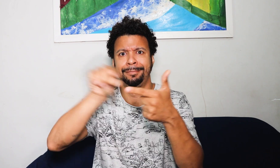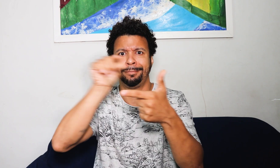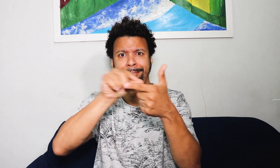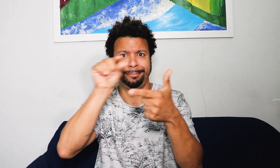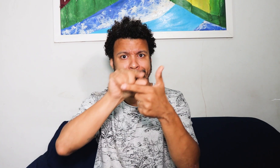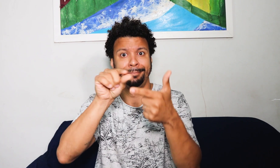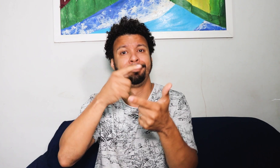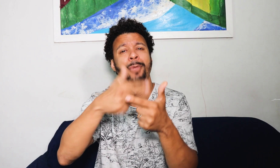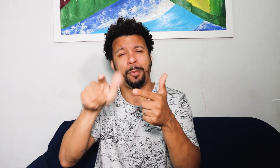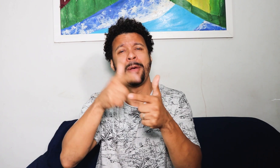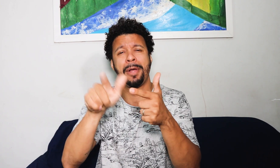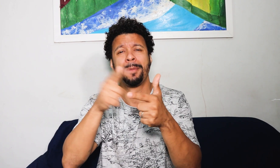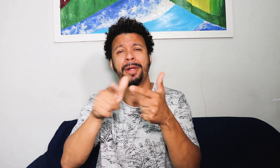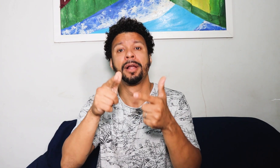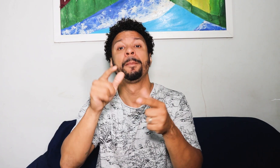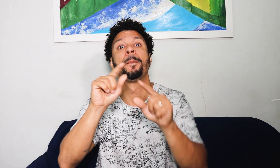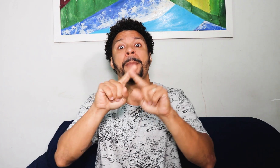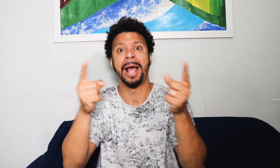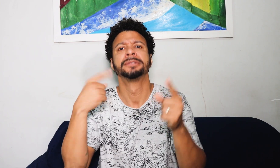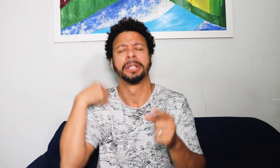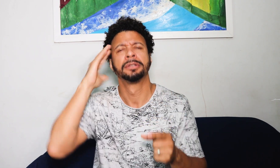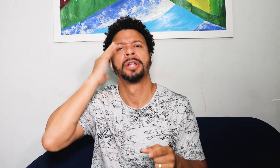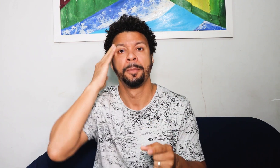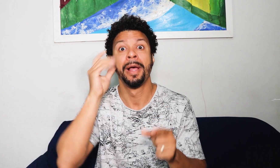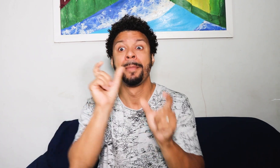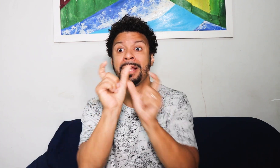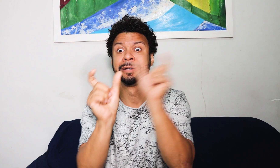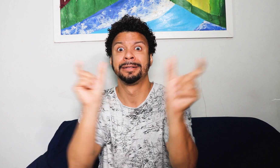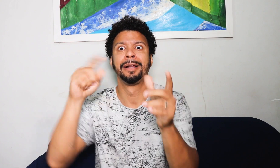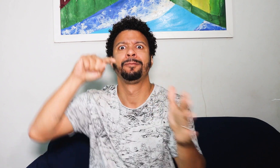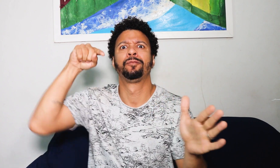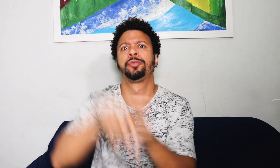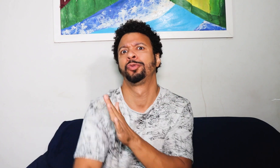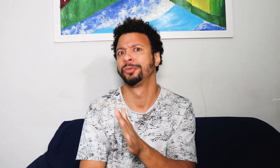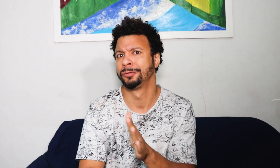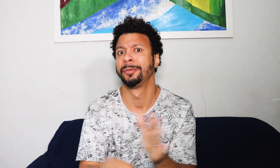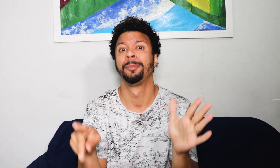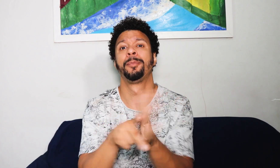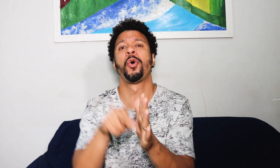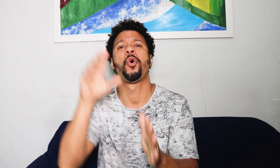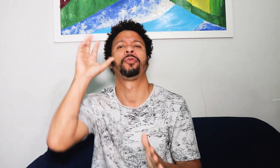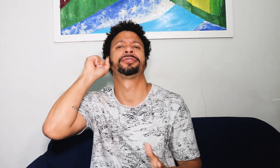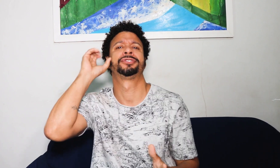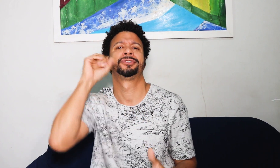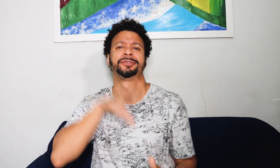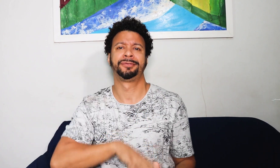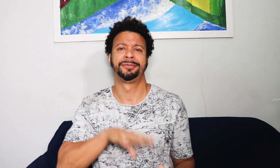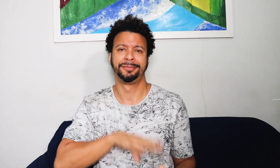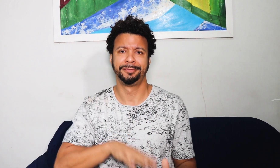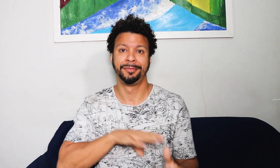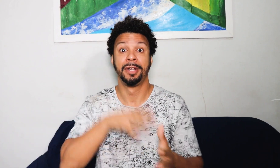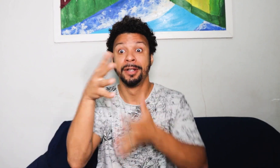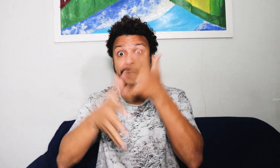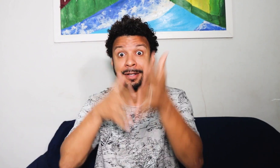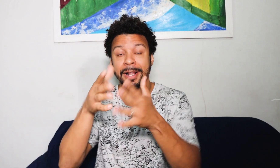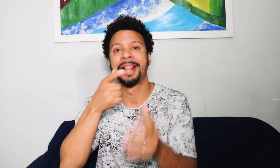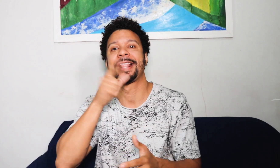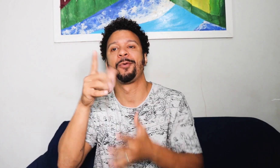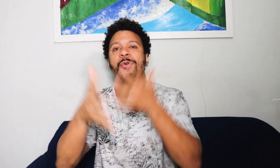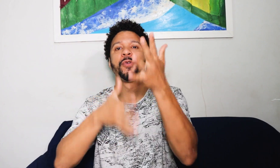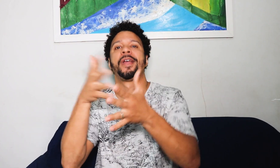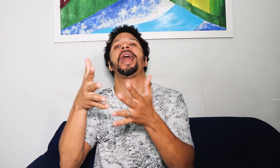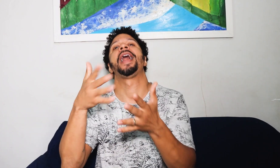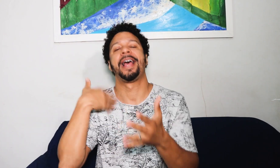tem alguns problemas. Tem algumas palavras que não são parte de meu vocabulário. Os ouvintes, tudo bem que usam a